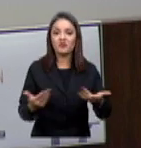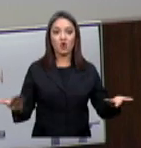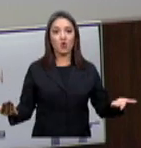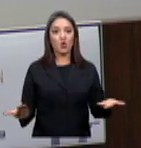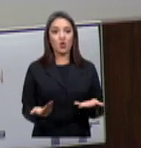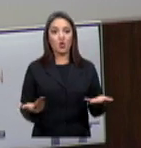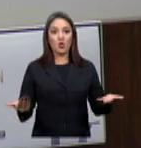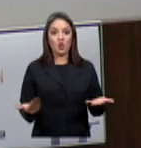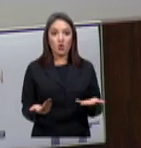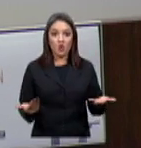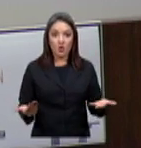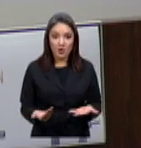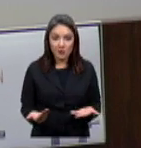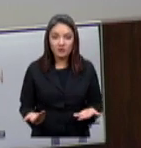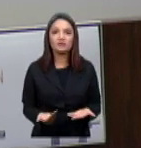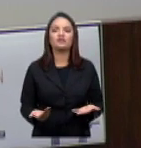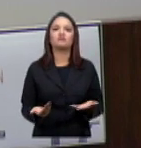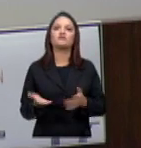nos desassociar